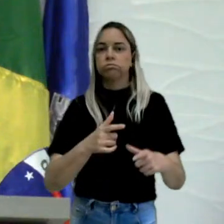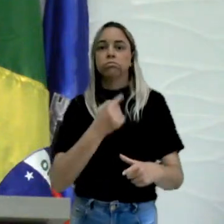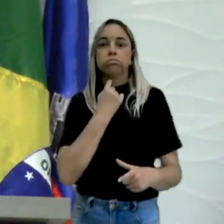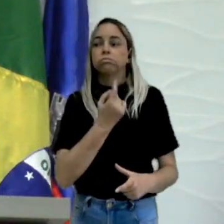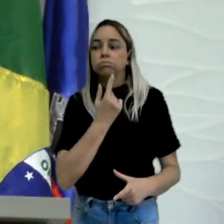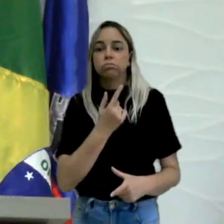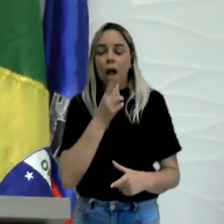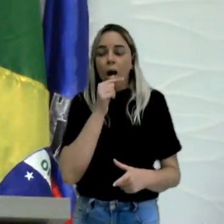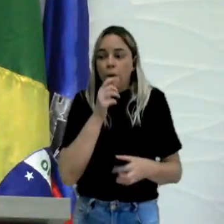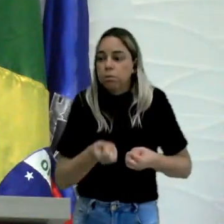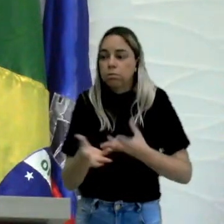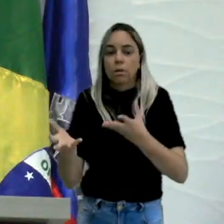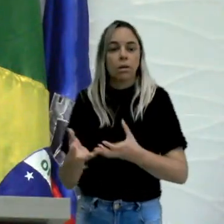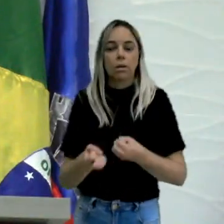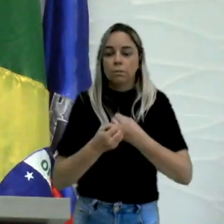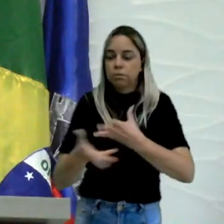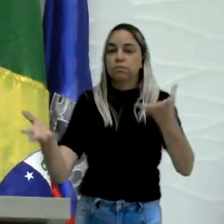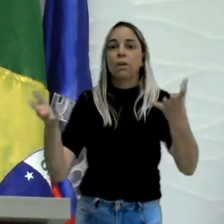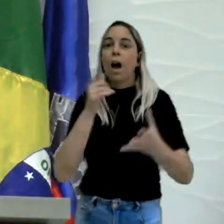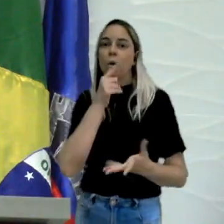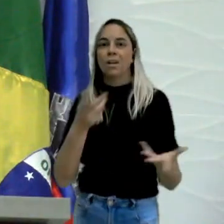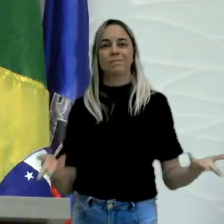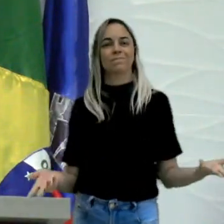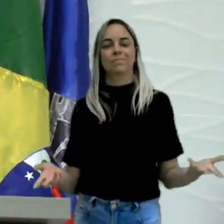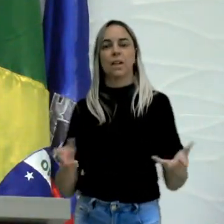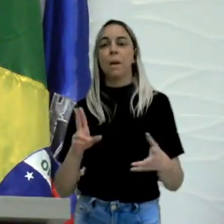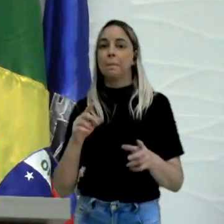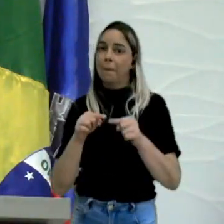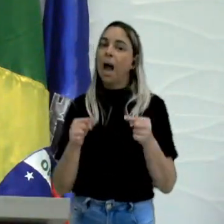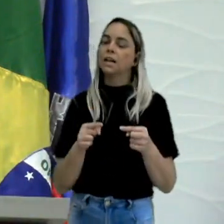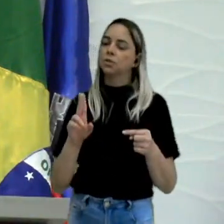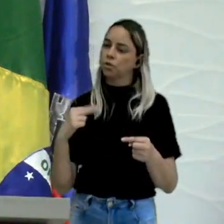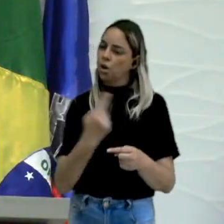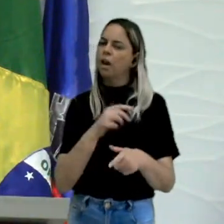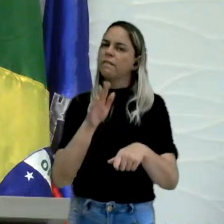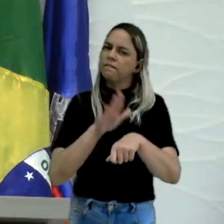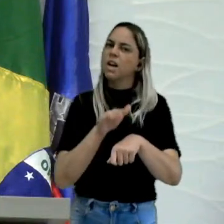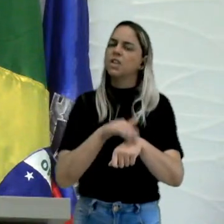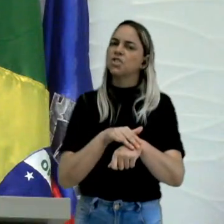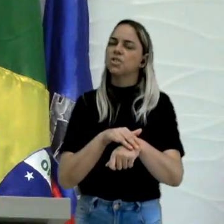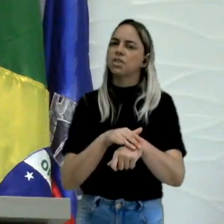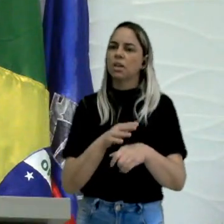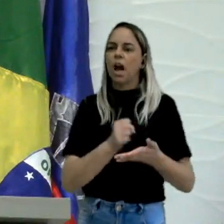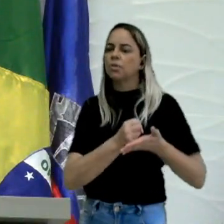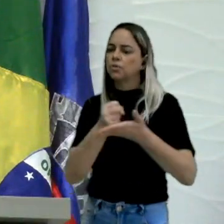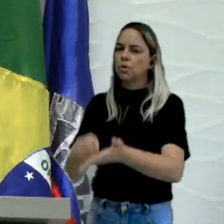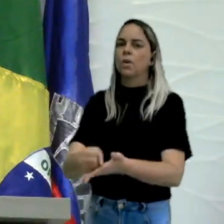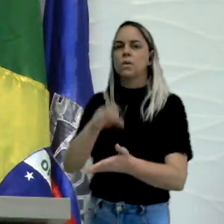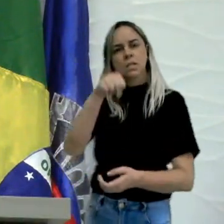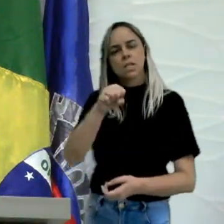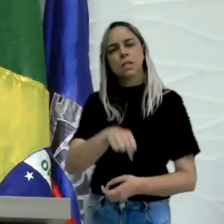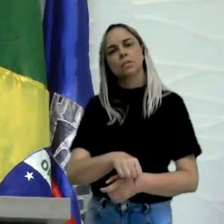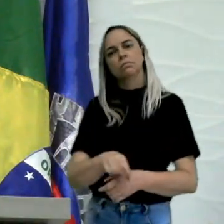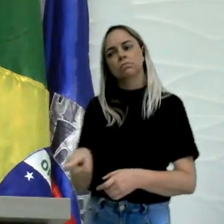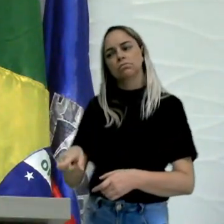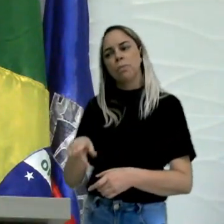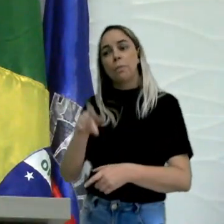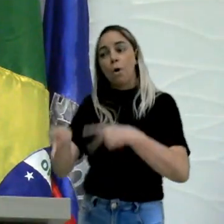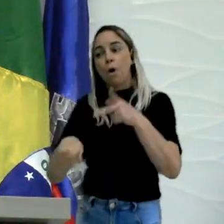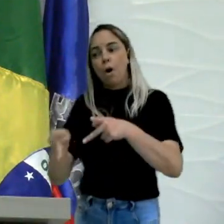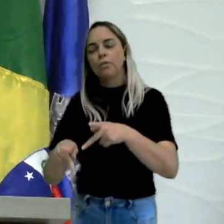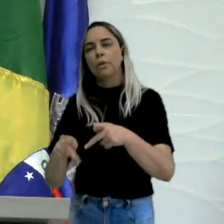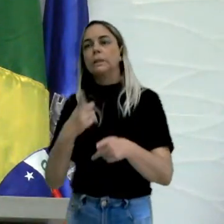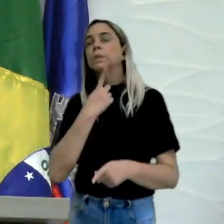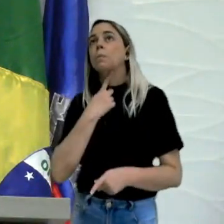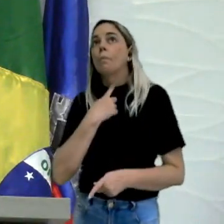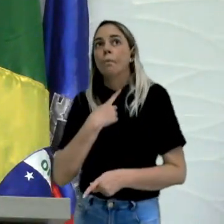em todo canto, mas o que pôde fazer foi feito para o povo da zona rural não morrer de sede